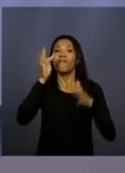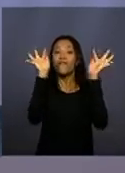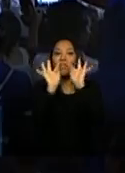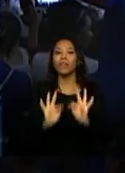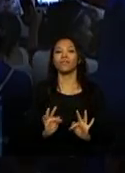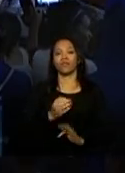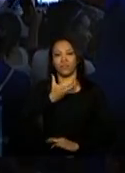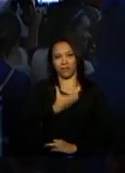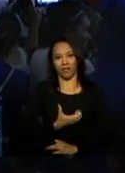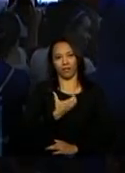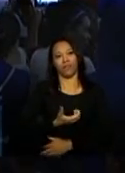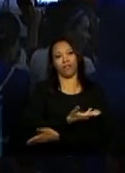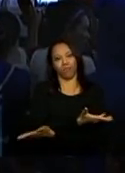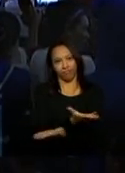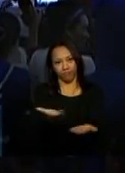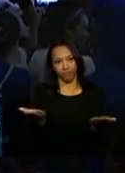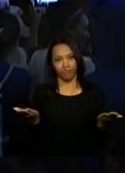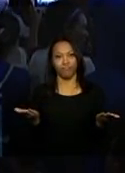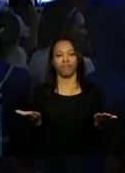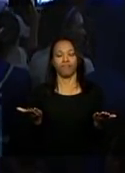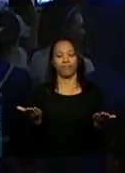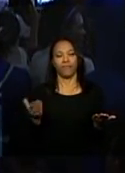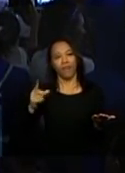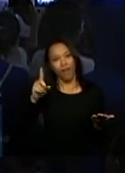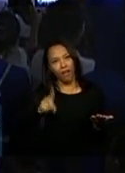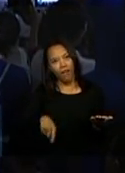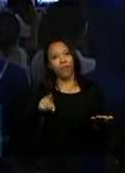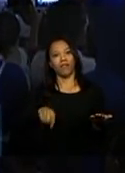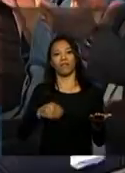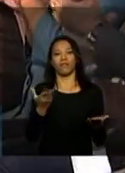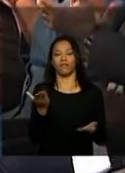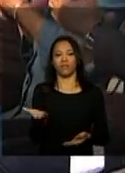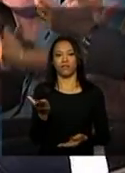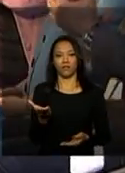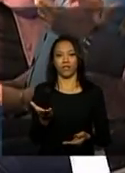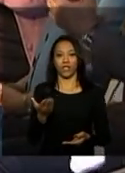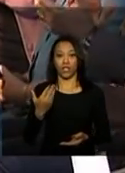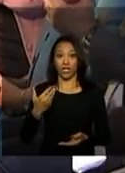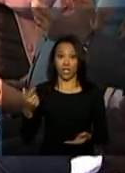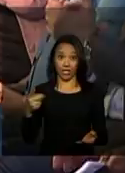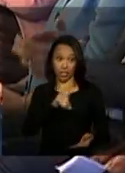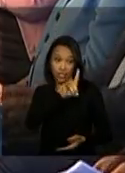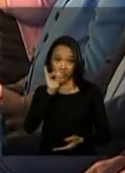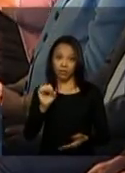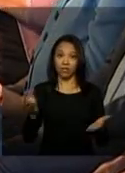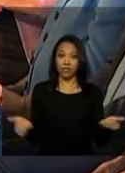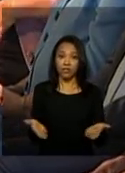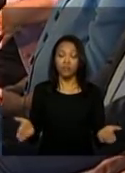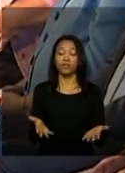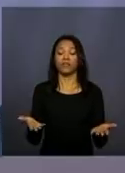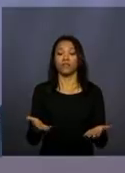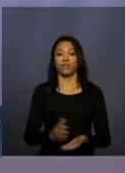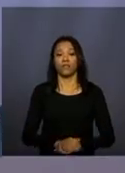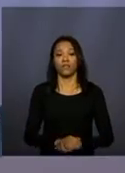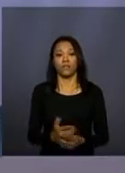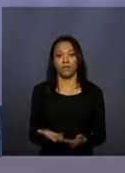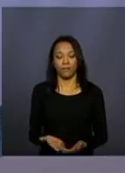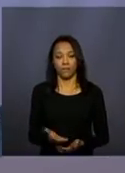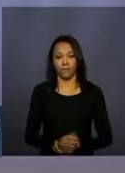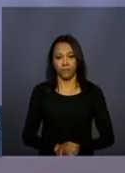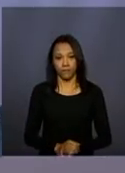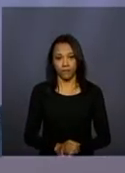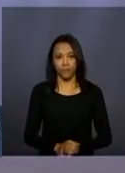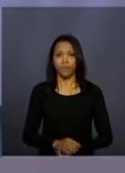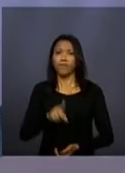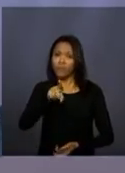grande, né? Esse é o grande, a grande marca desse nosso momento, né? E